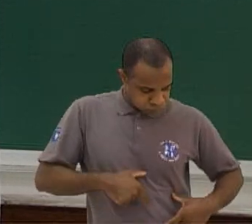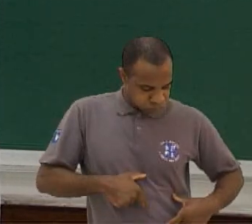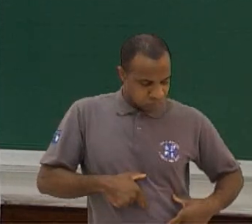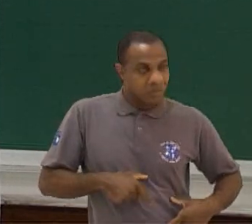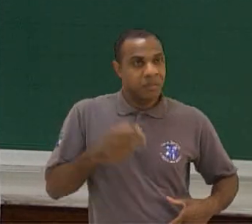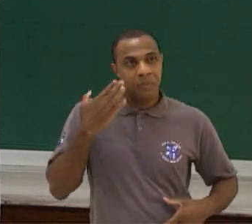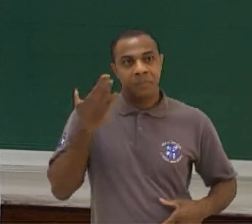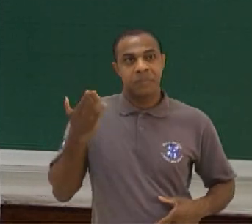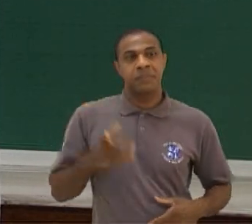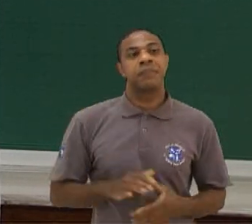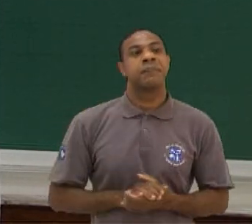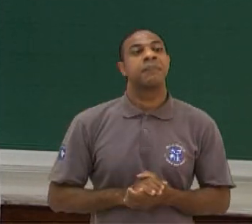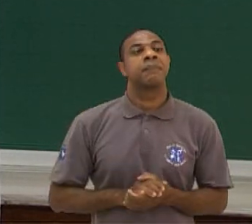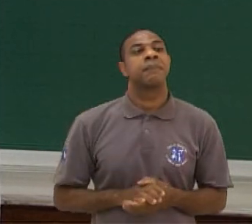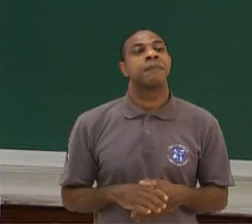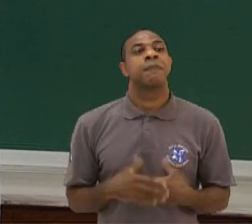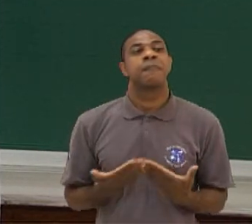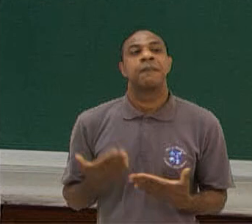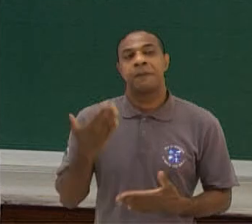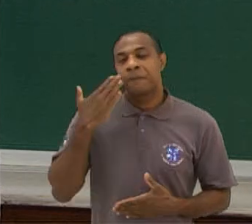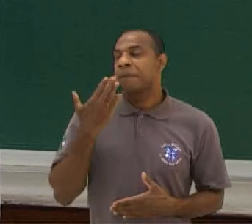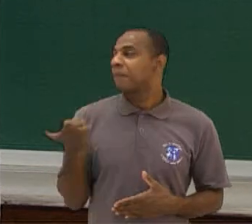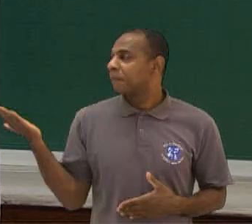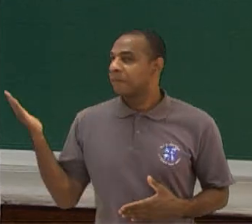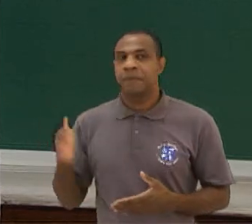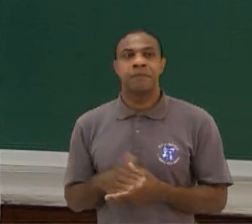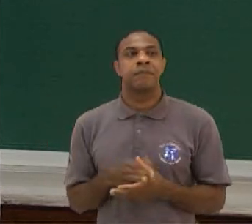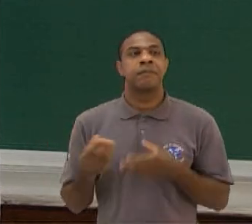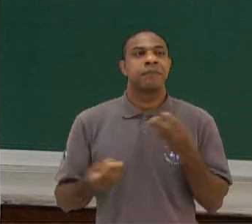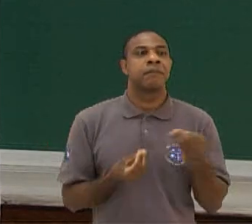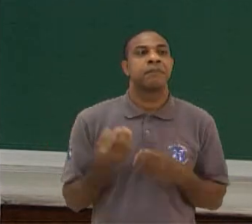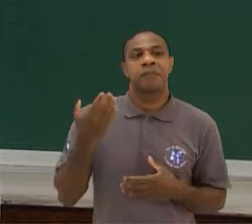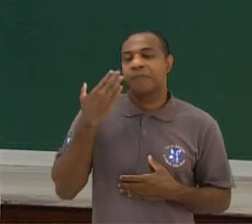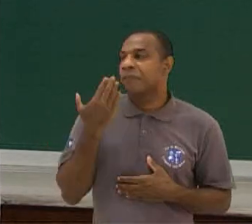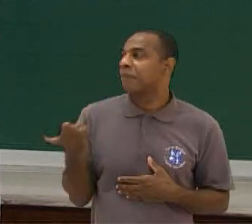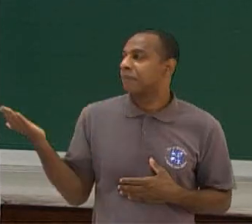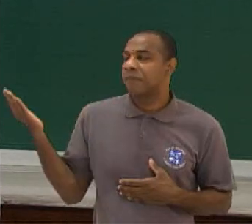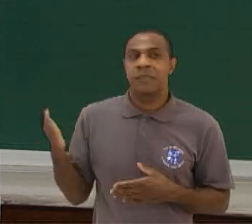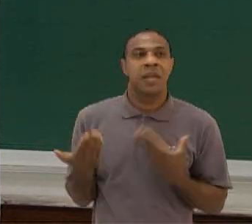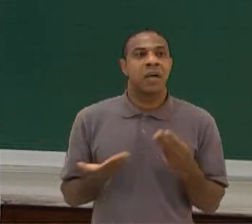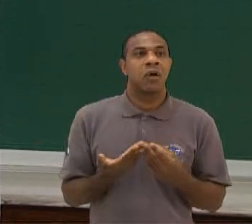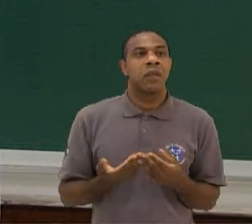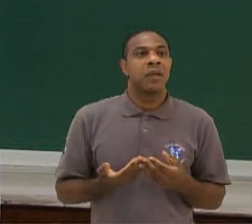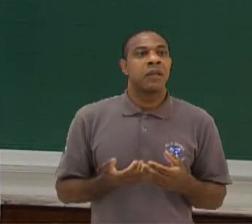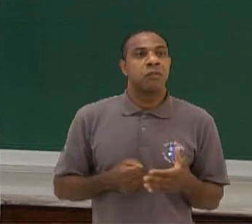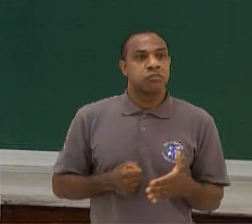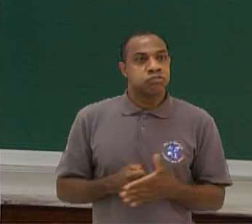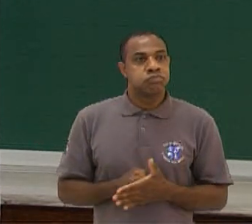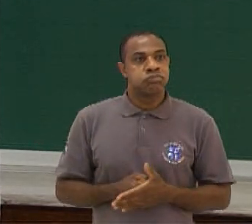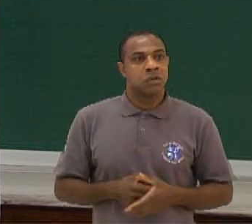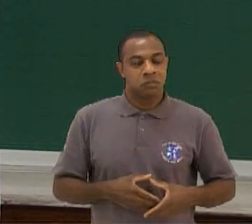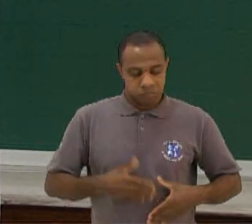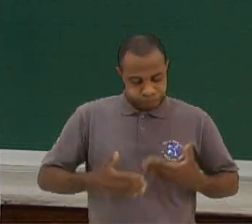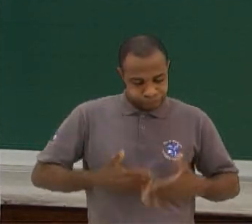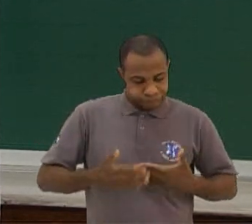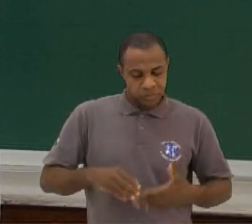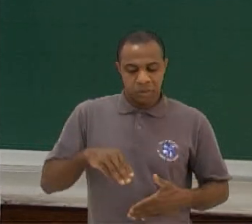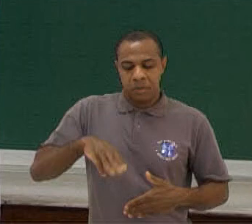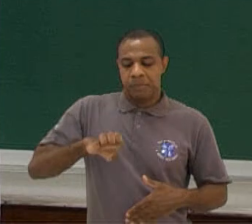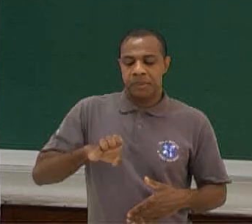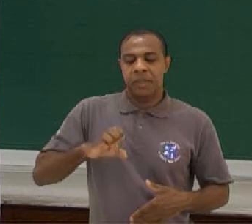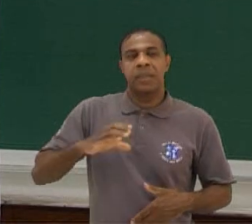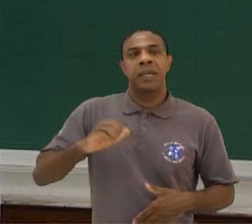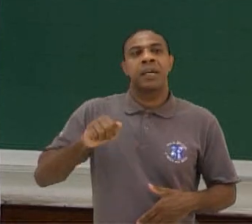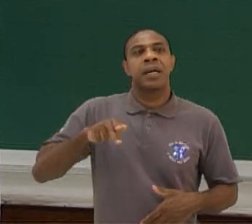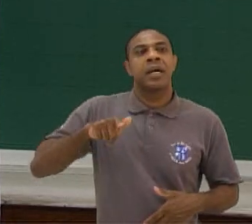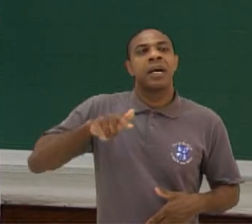hérnia de hiato. Prosseguindo aqui, nós vamos falar sobre a digestão mecânica do estômago. Eu vou